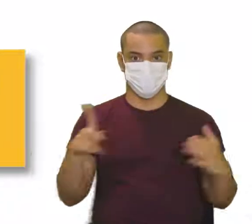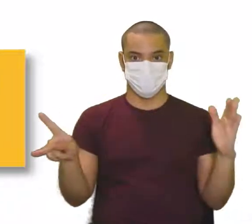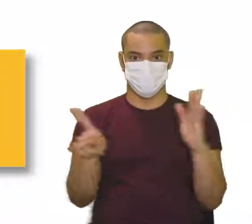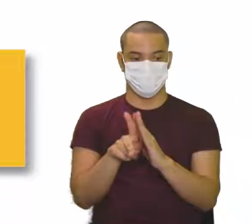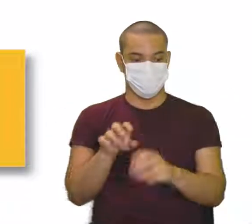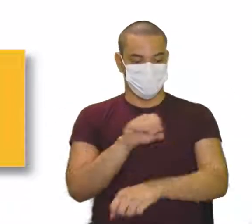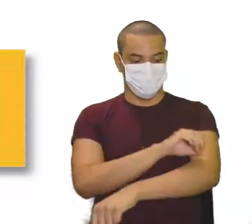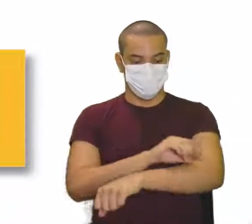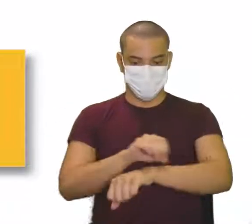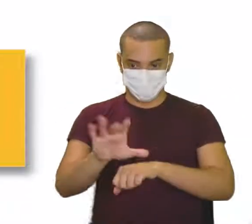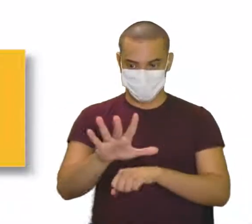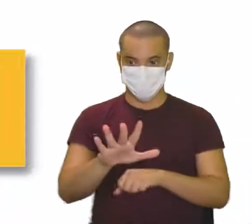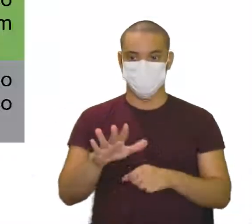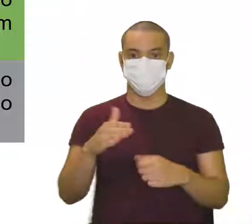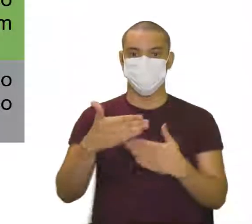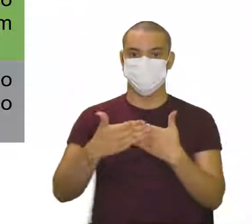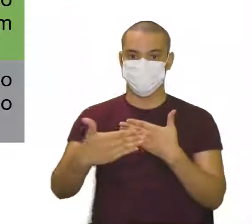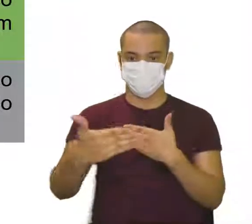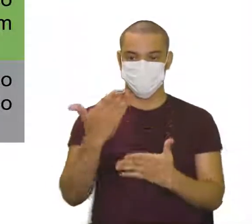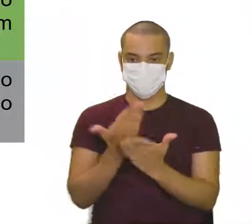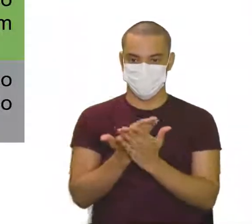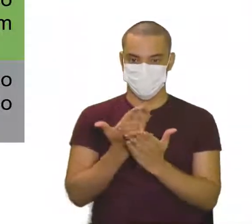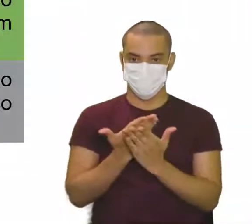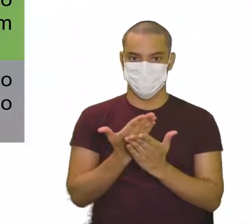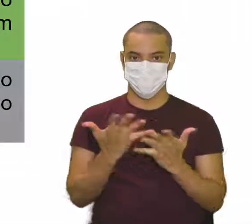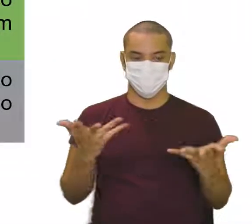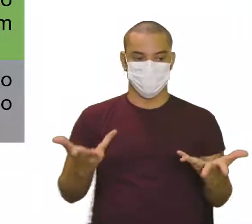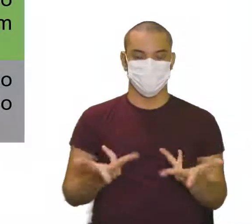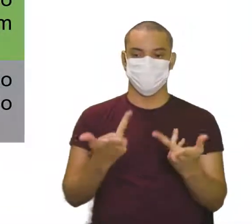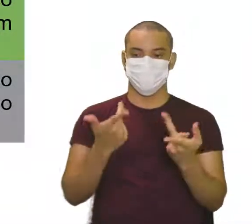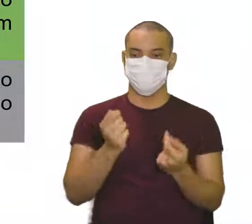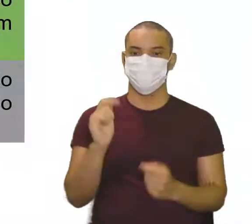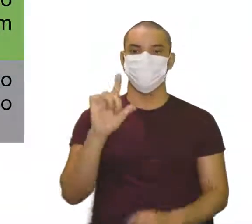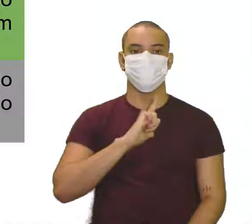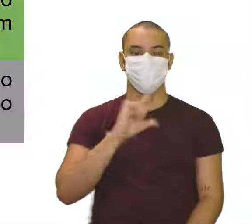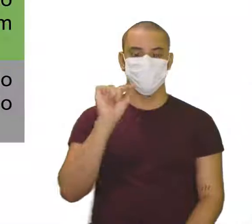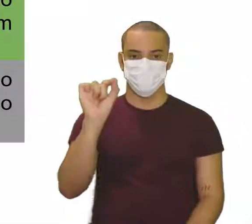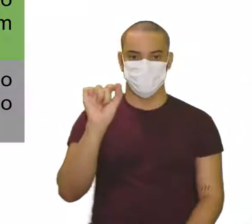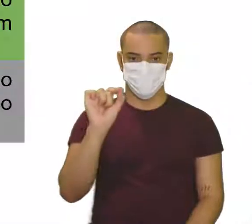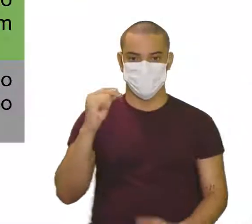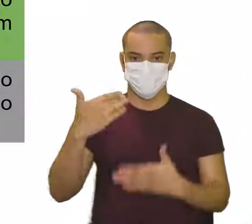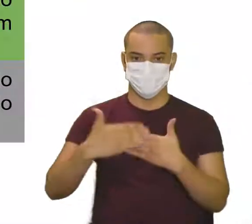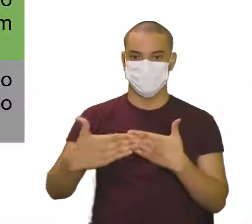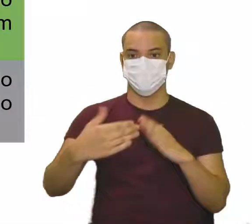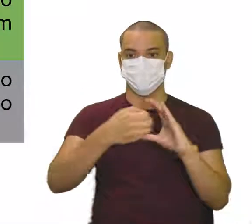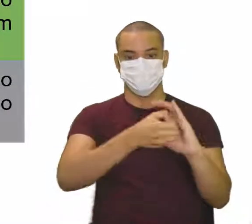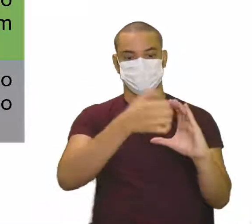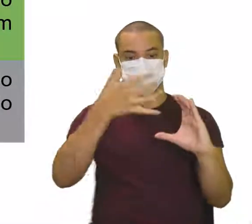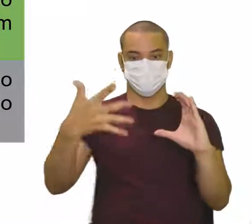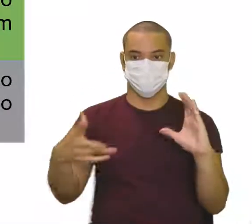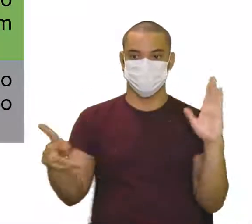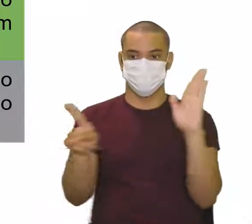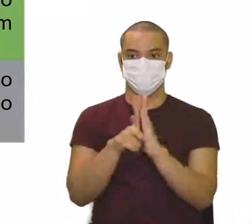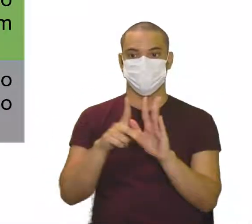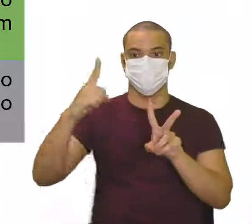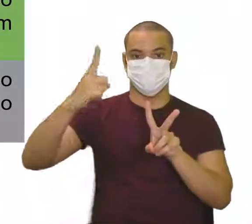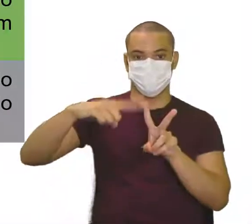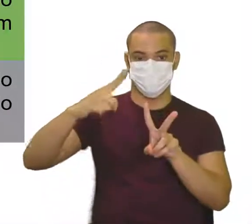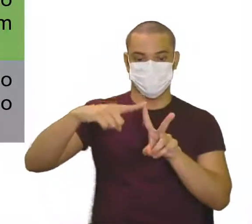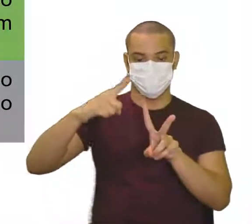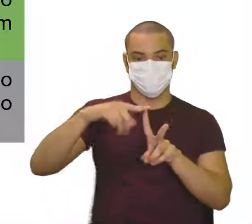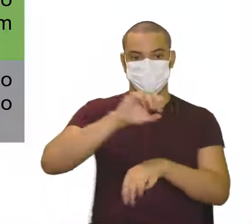condutor. E a partir dessa aula, como habilidades, nós temos estabelecer as características do vetor